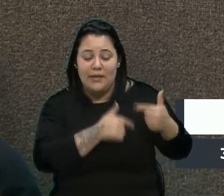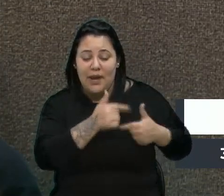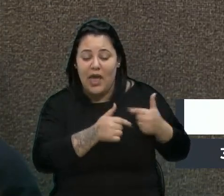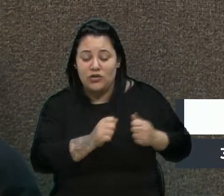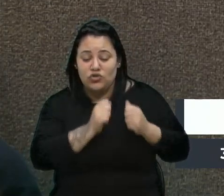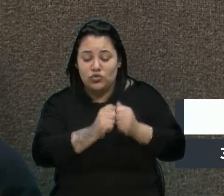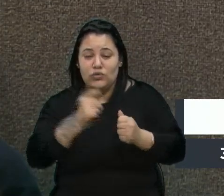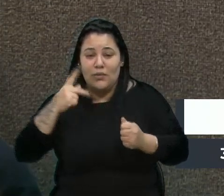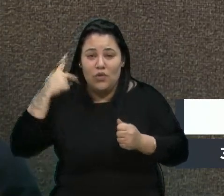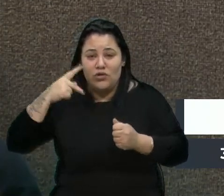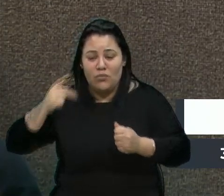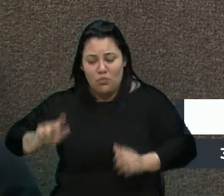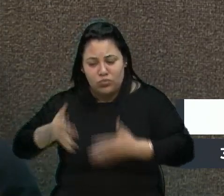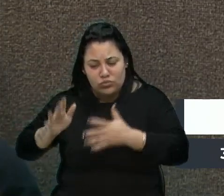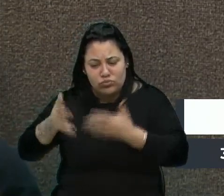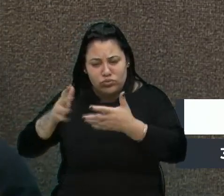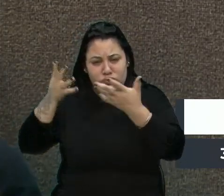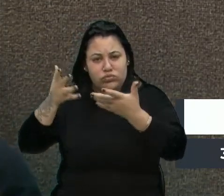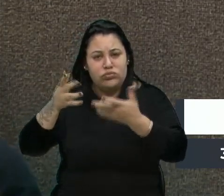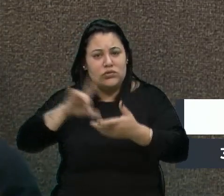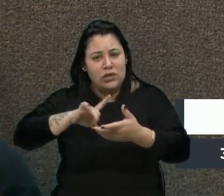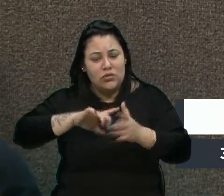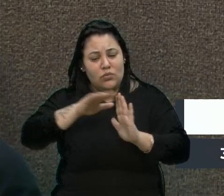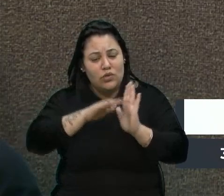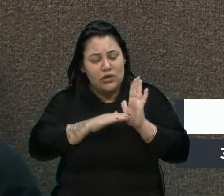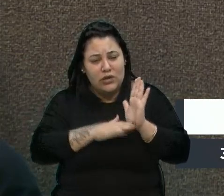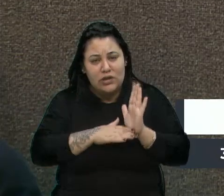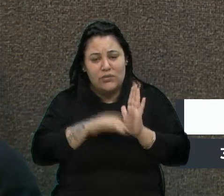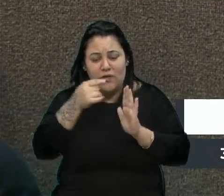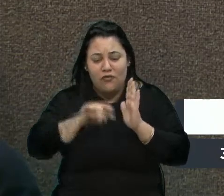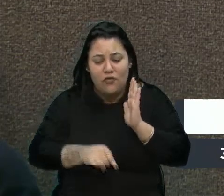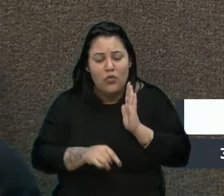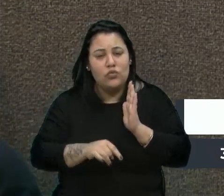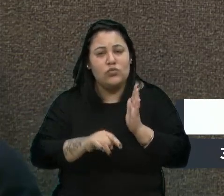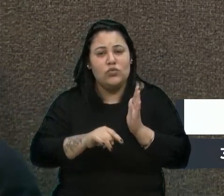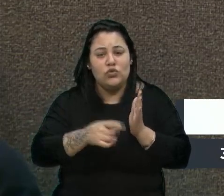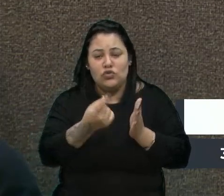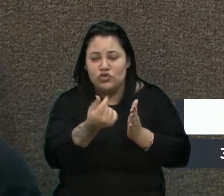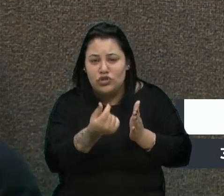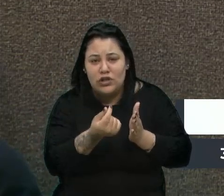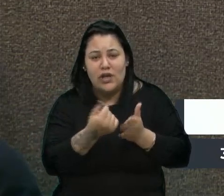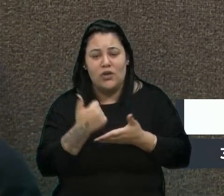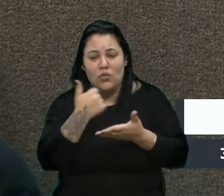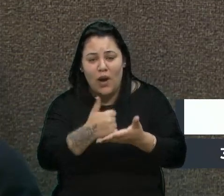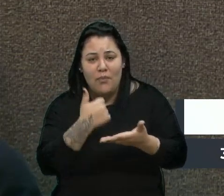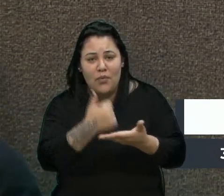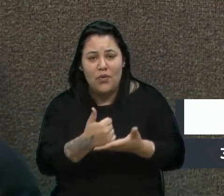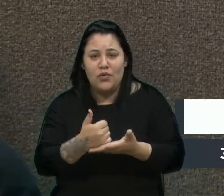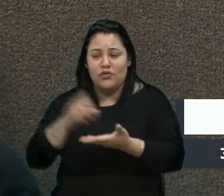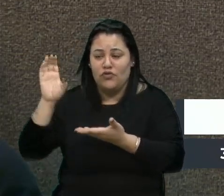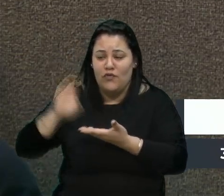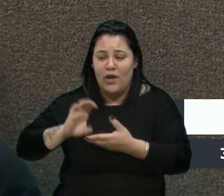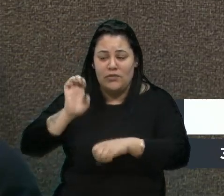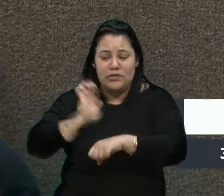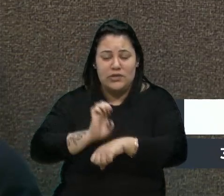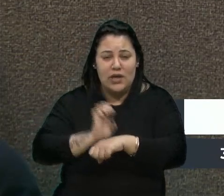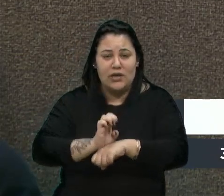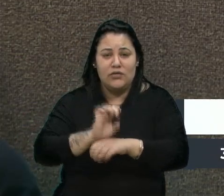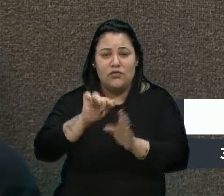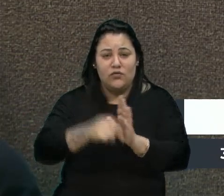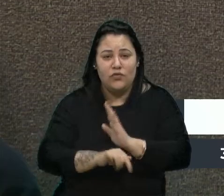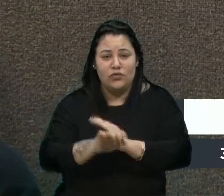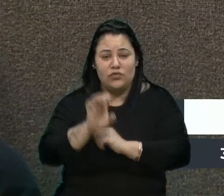de fomento, incluindo um programa de crédito, fundo garantidor de crédito, um aporte de recursos do Estado ao Fundo Estadual de Apoio